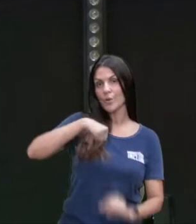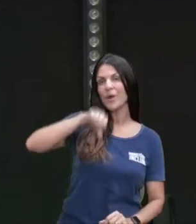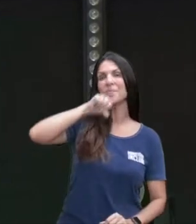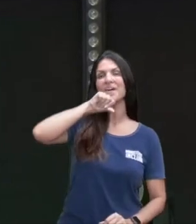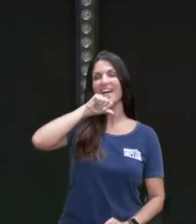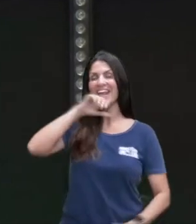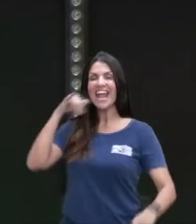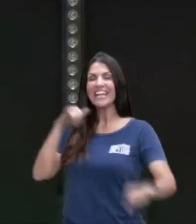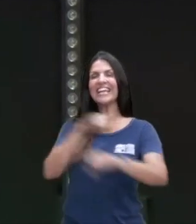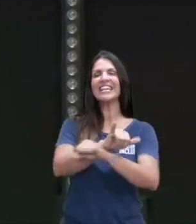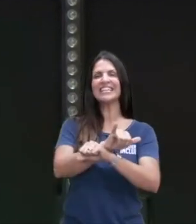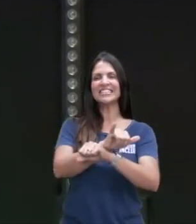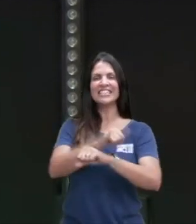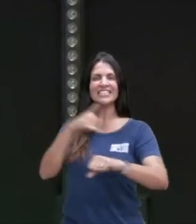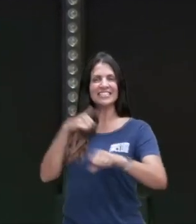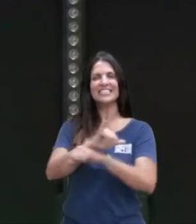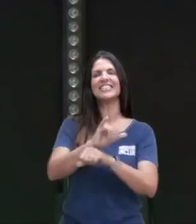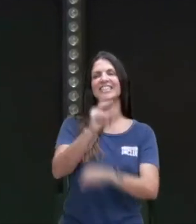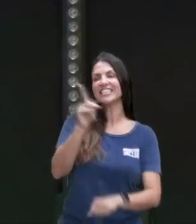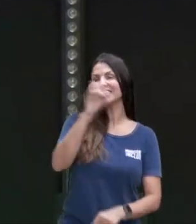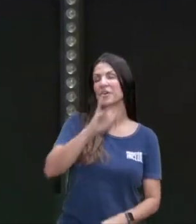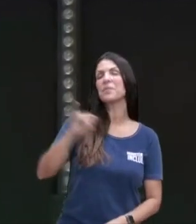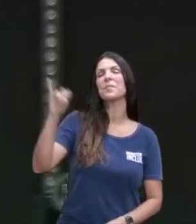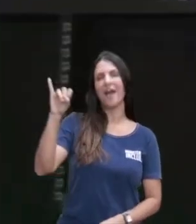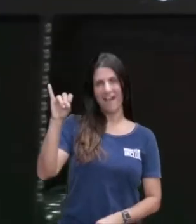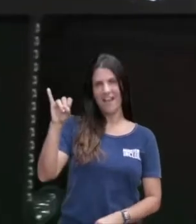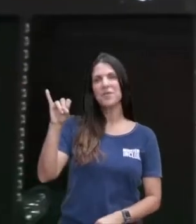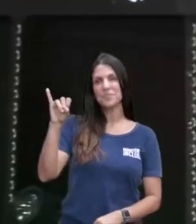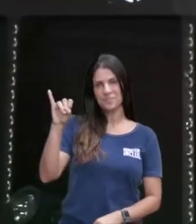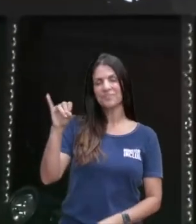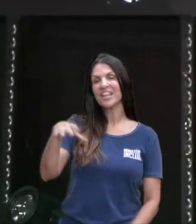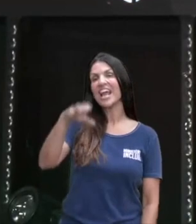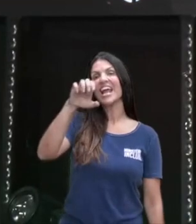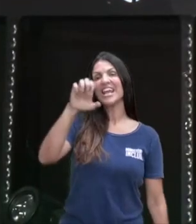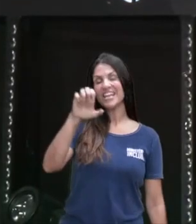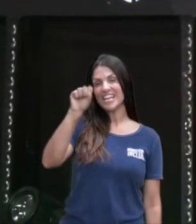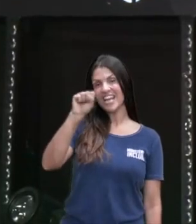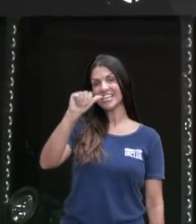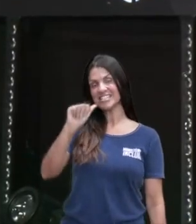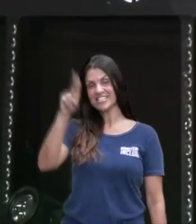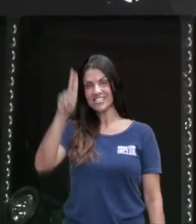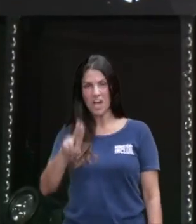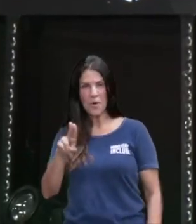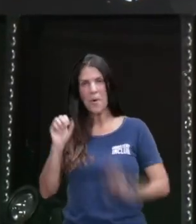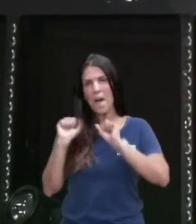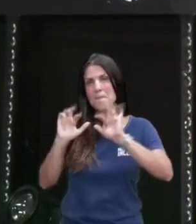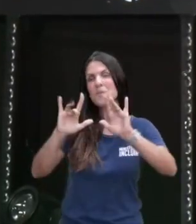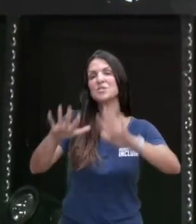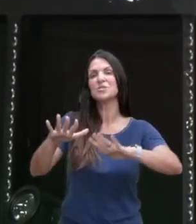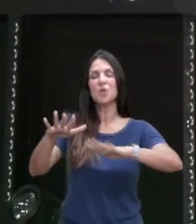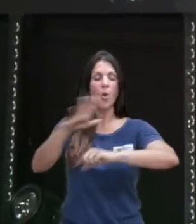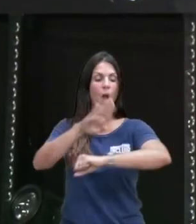vai abençoar o Jacó Oi e o Jacó que comprou a primogenitura de Esaú